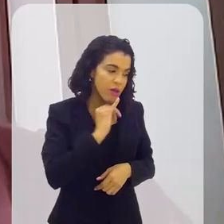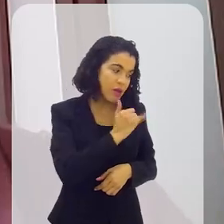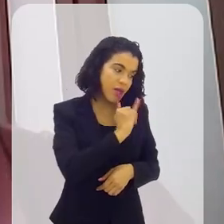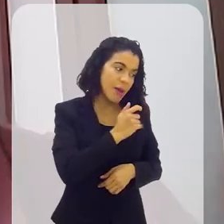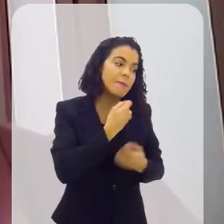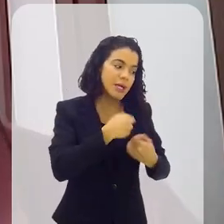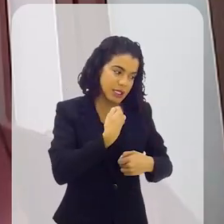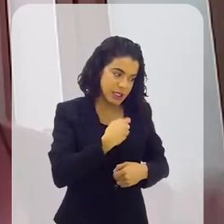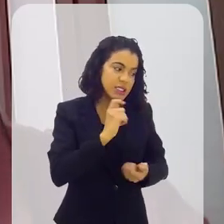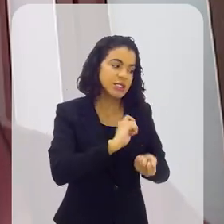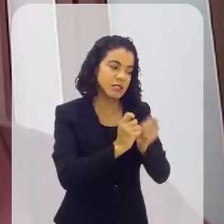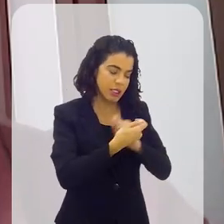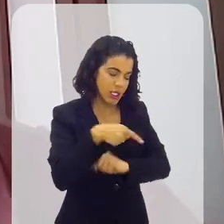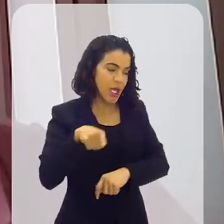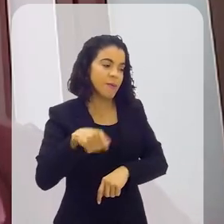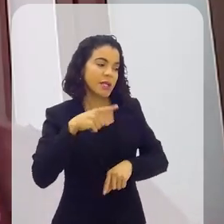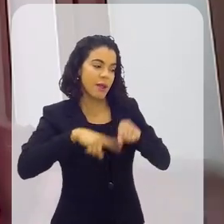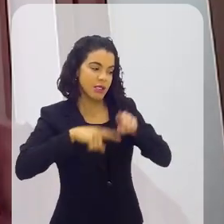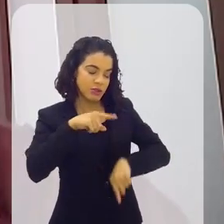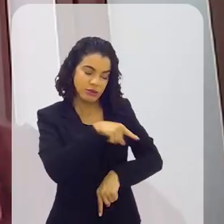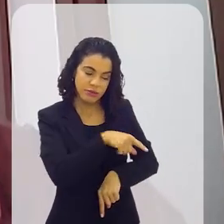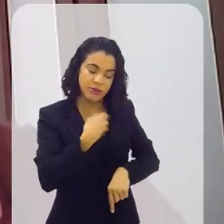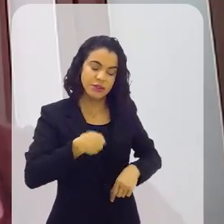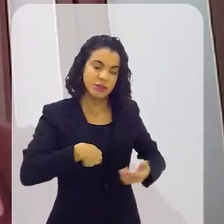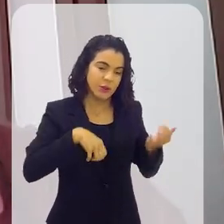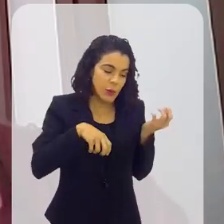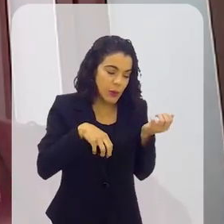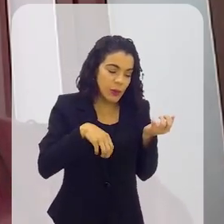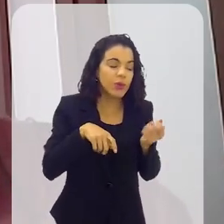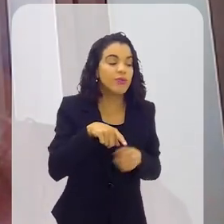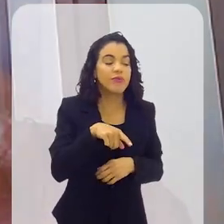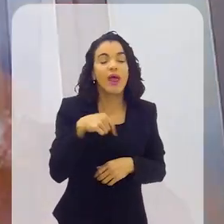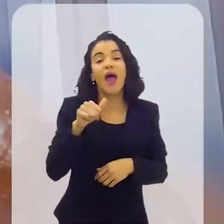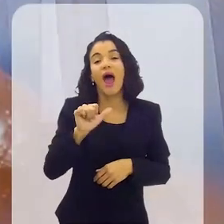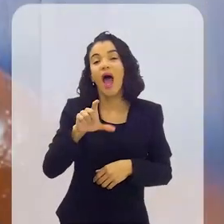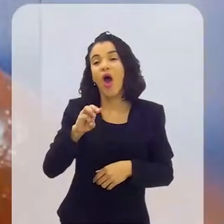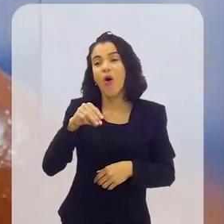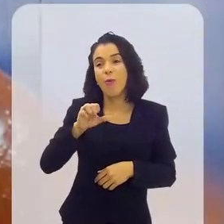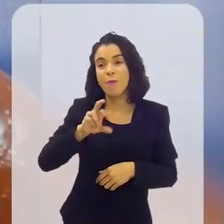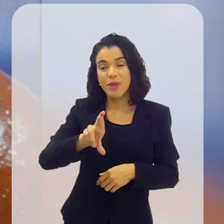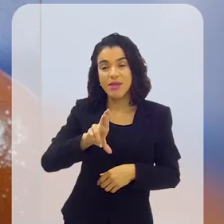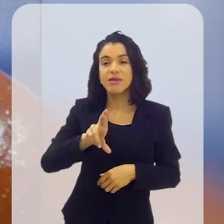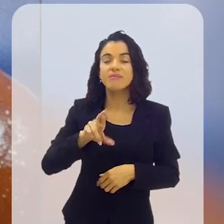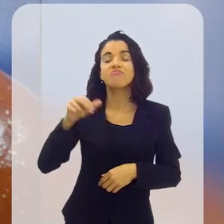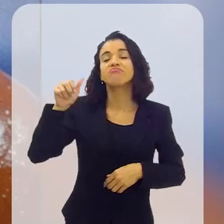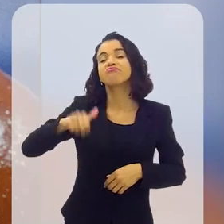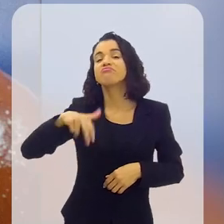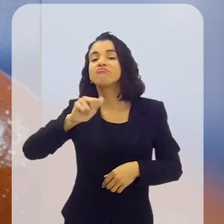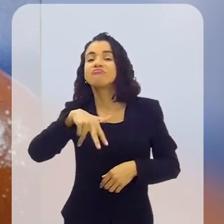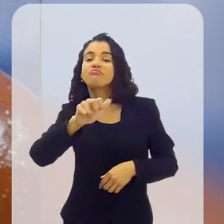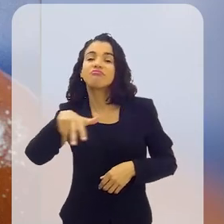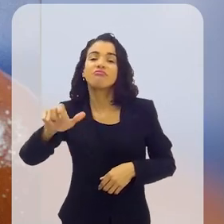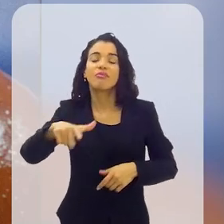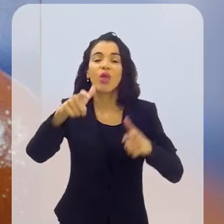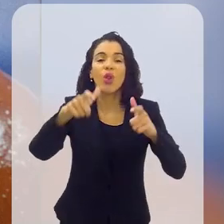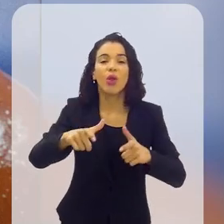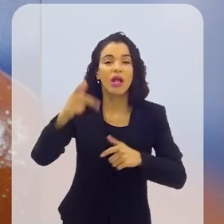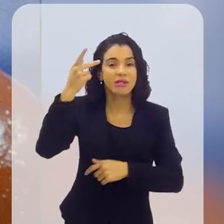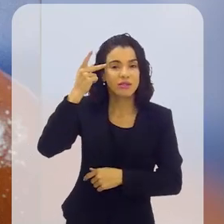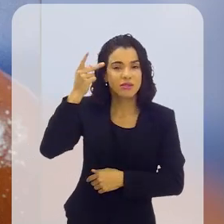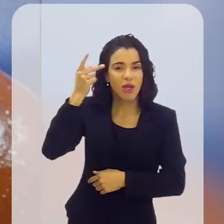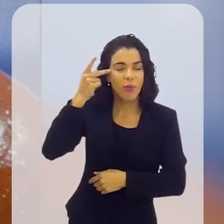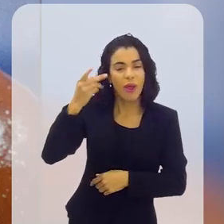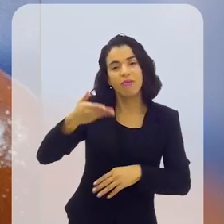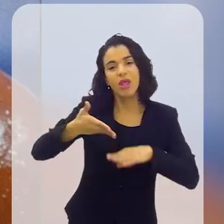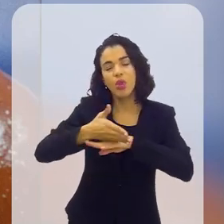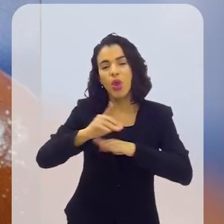na volta ficou no ouvido do Almir: você tem que colocar esse instrumento, você tem que tocar esse instrumento. Até que o Almir, passeando por São Paulo, ele